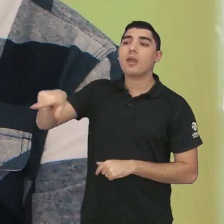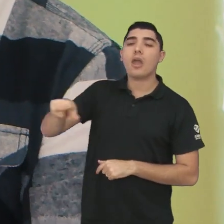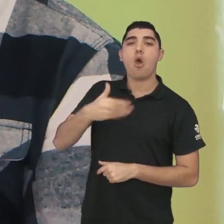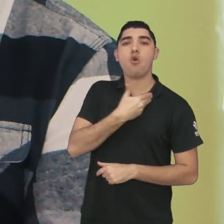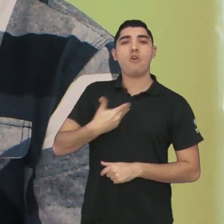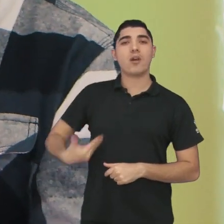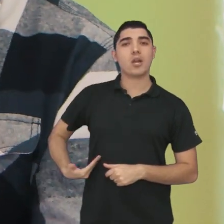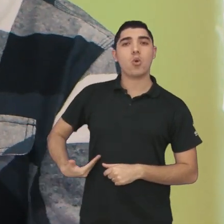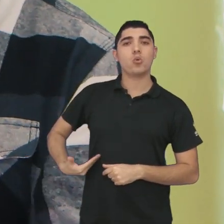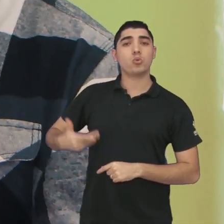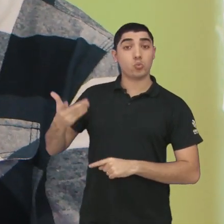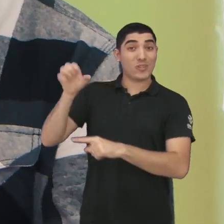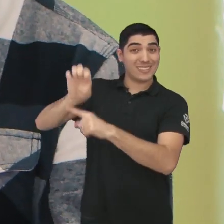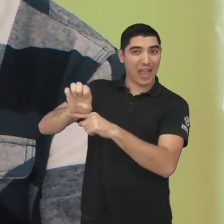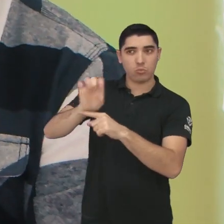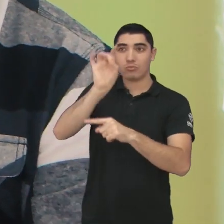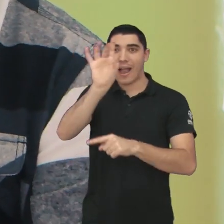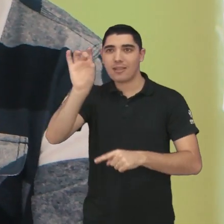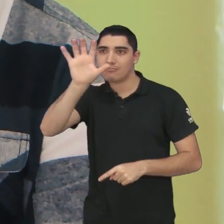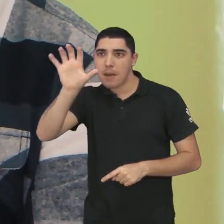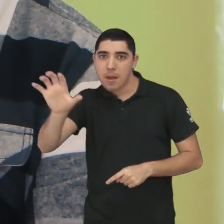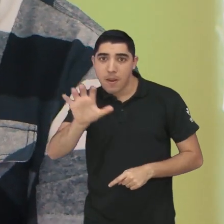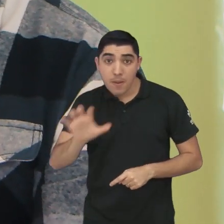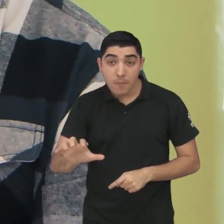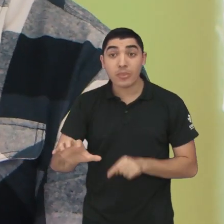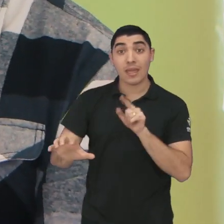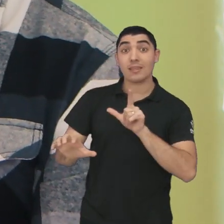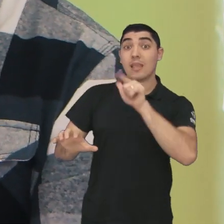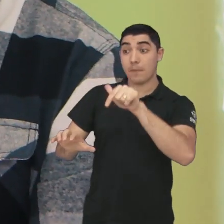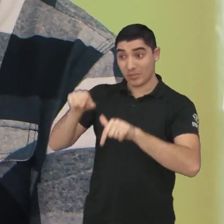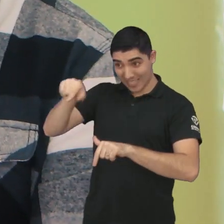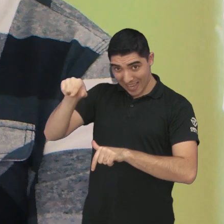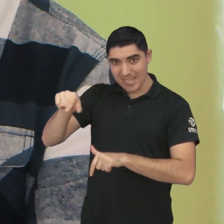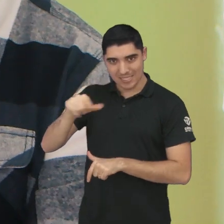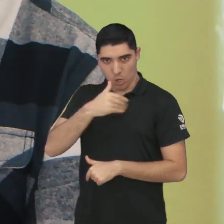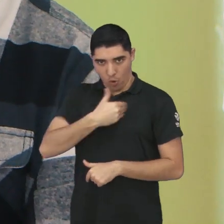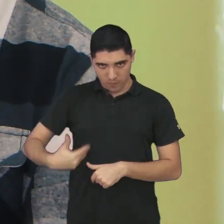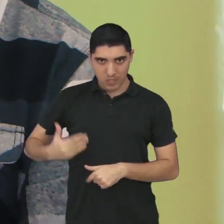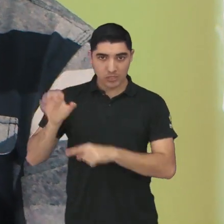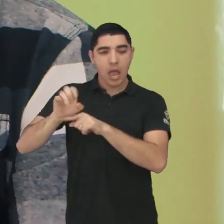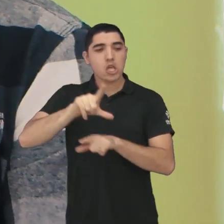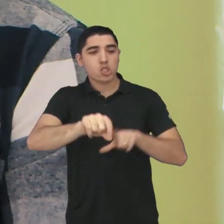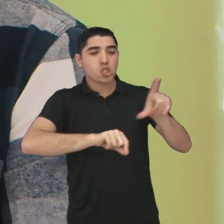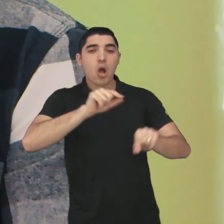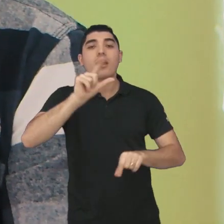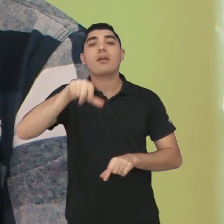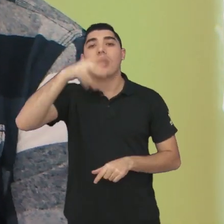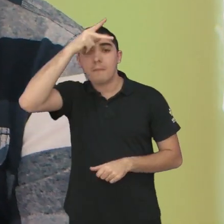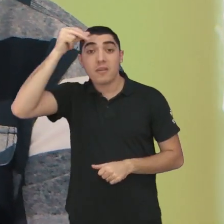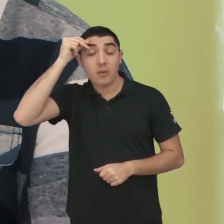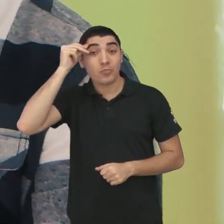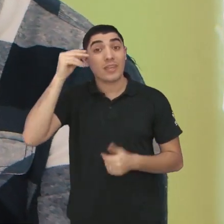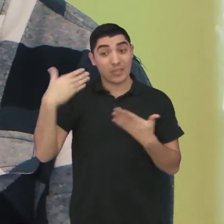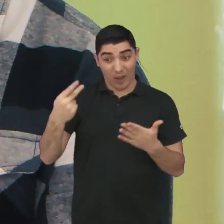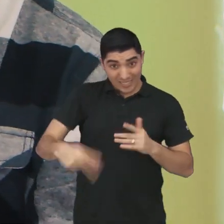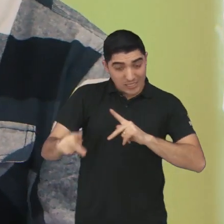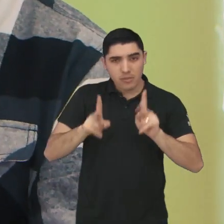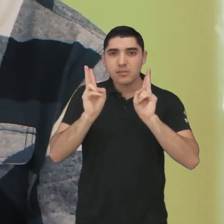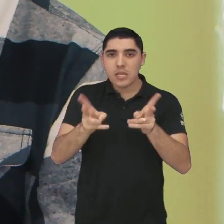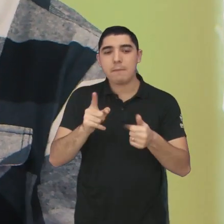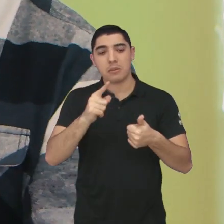Novo, a partir de 37, a gente não tem mais eleição. Então, o presidente aponta quem vai ser o